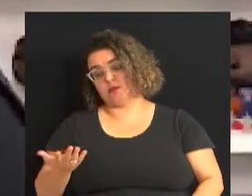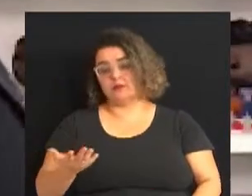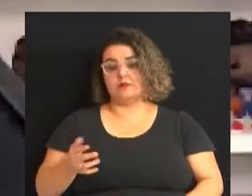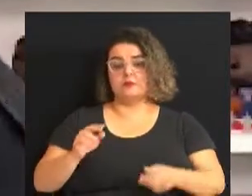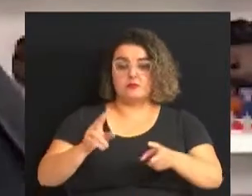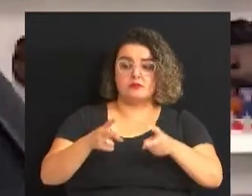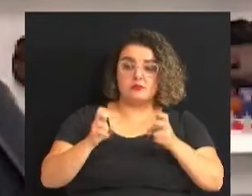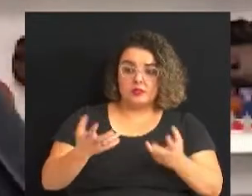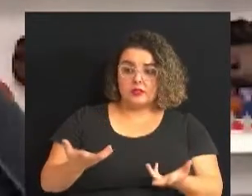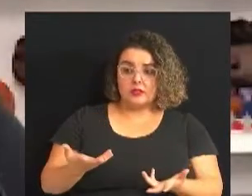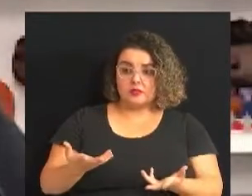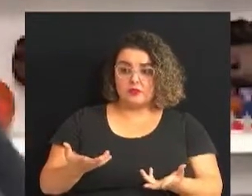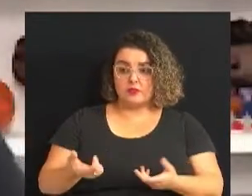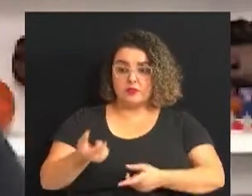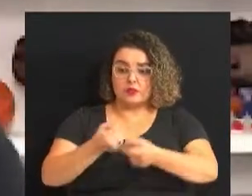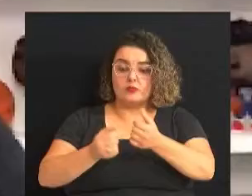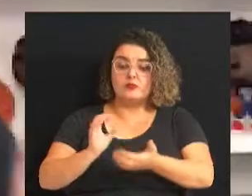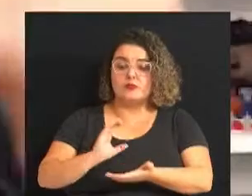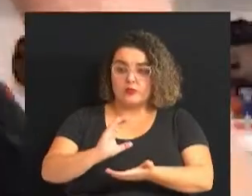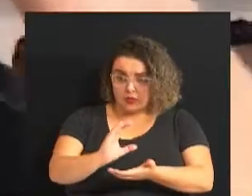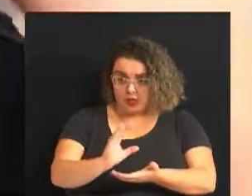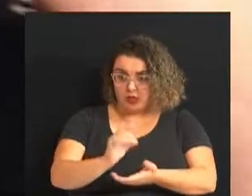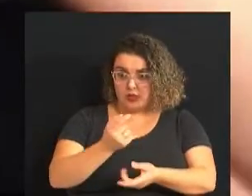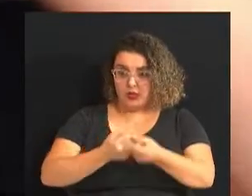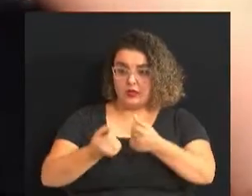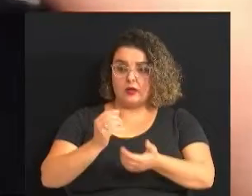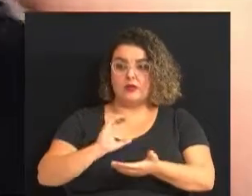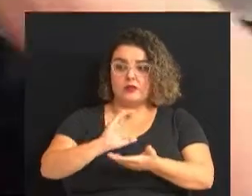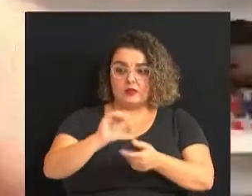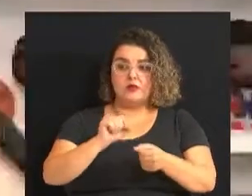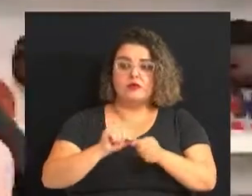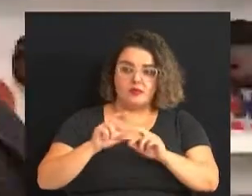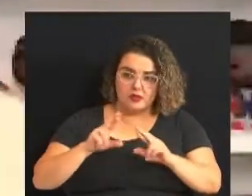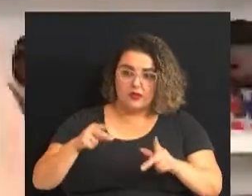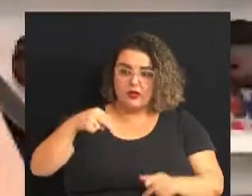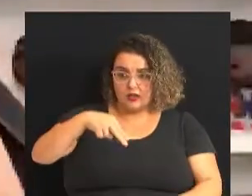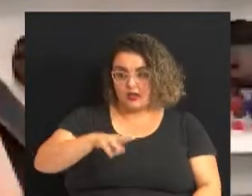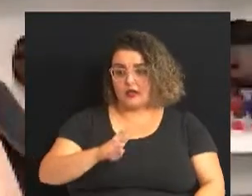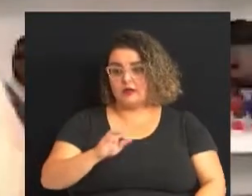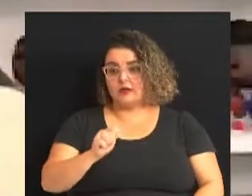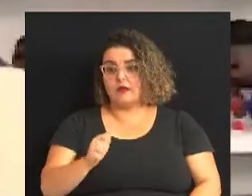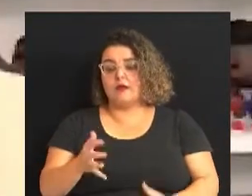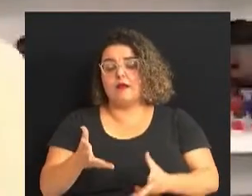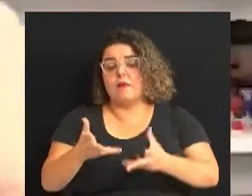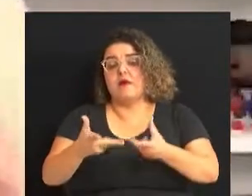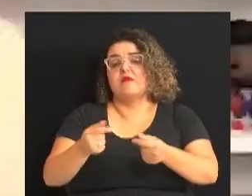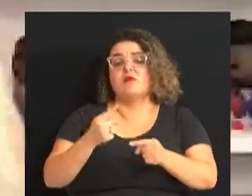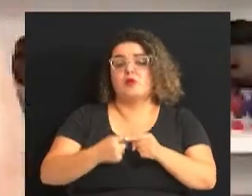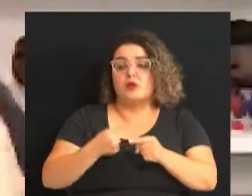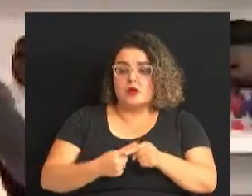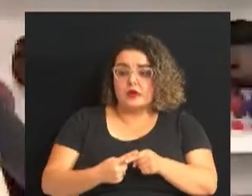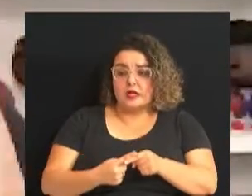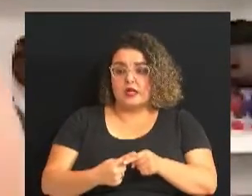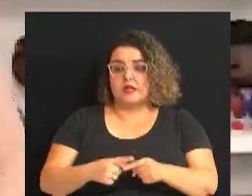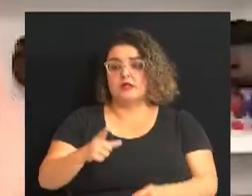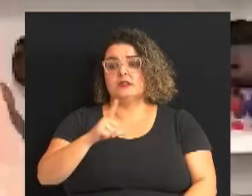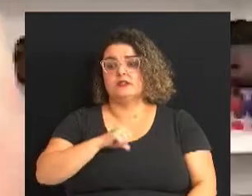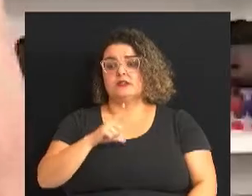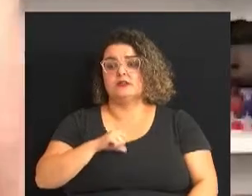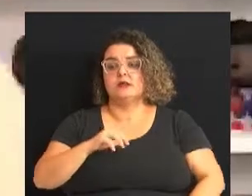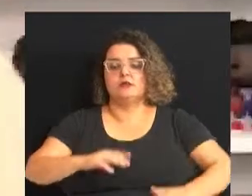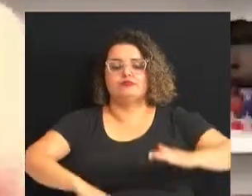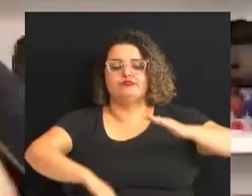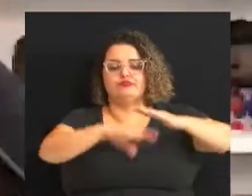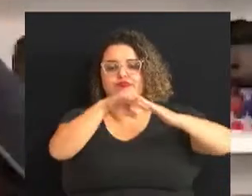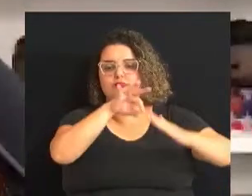por conta do investimento. Uhum. O investimento faz a diferença. A NBA ela é maravilhosa porque existe um teto salarial para